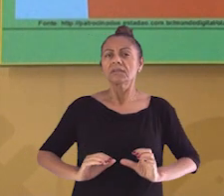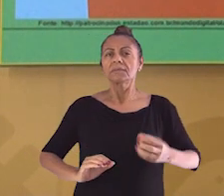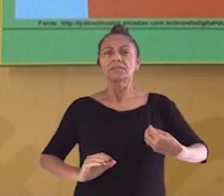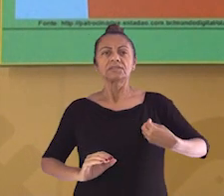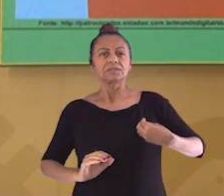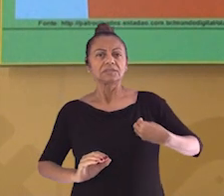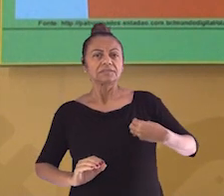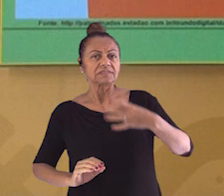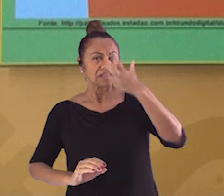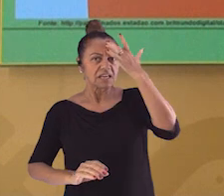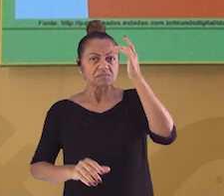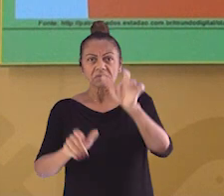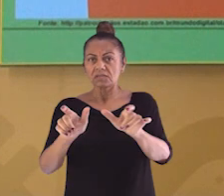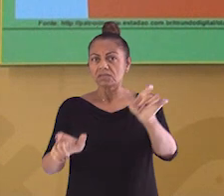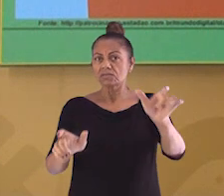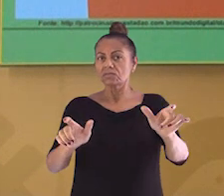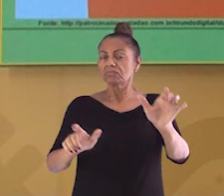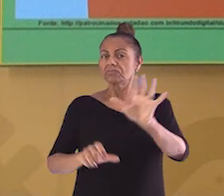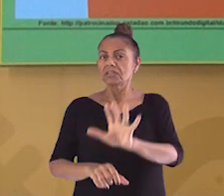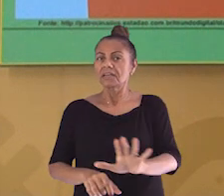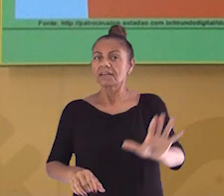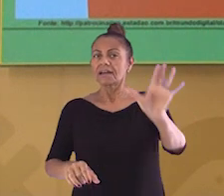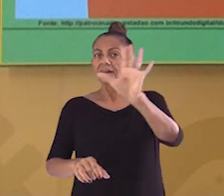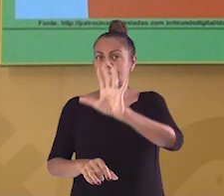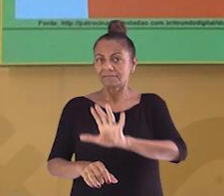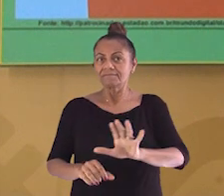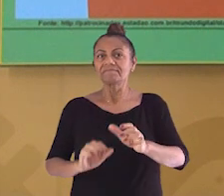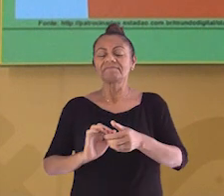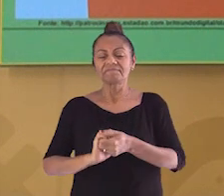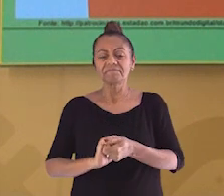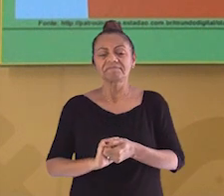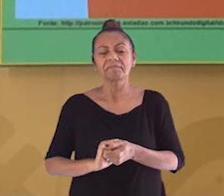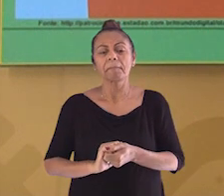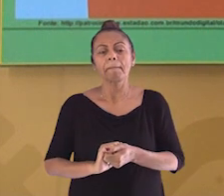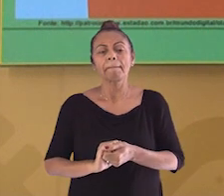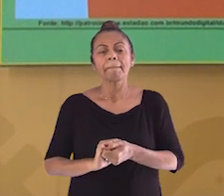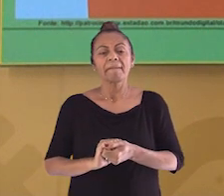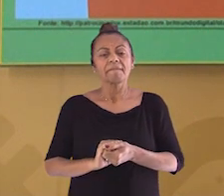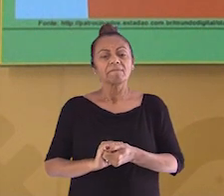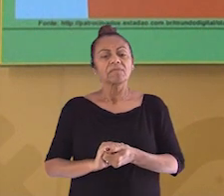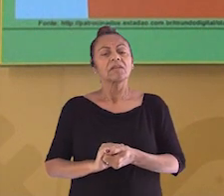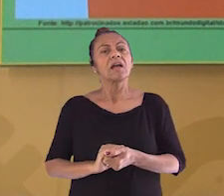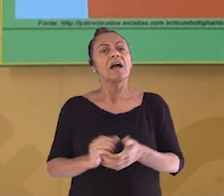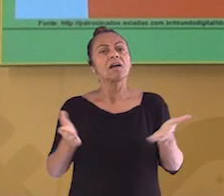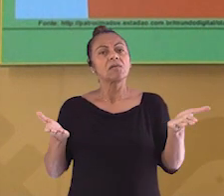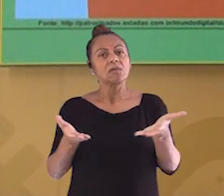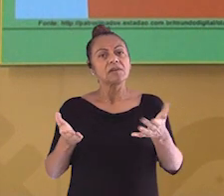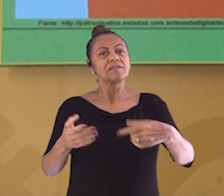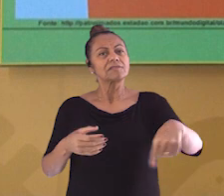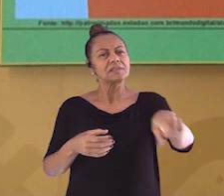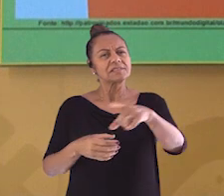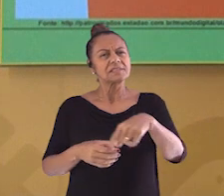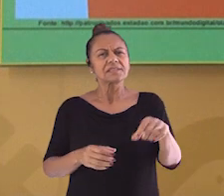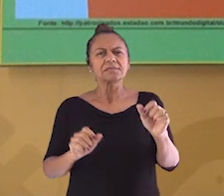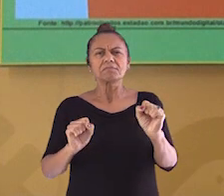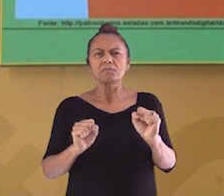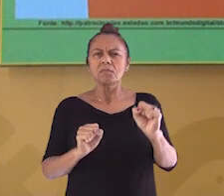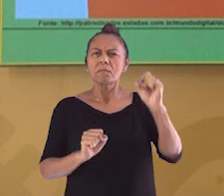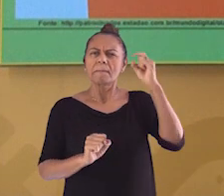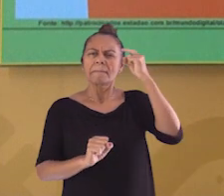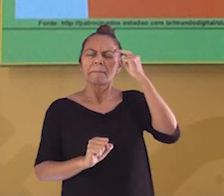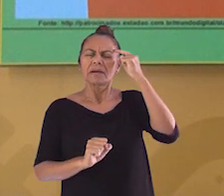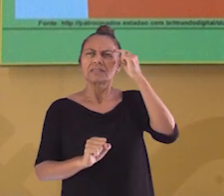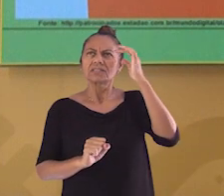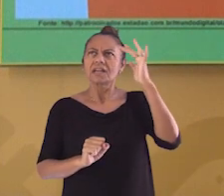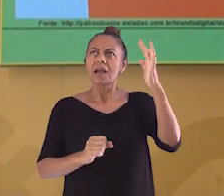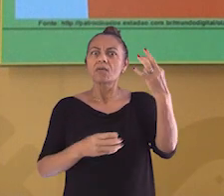forma geral. Depois de falar sobre essas 3 primeiras revoluções industriais, vocês já conseguem imaginar